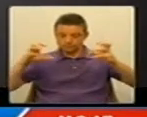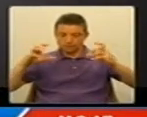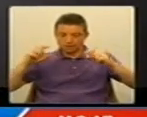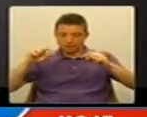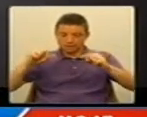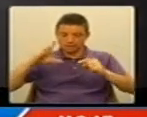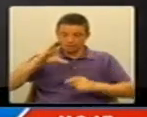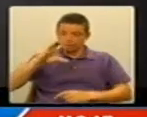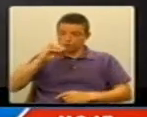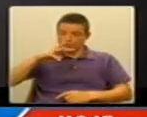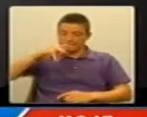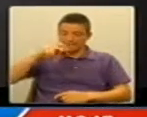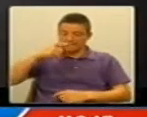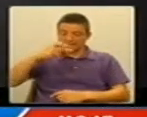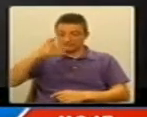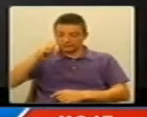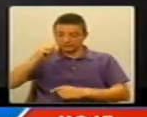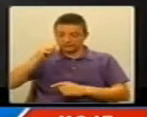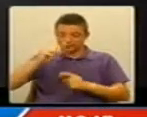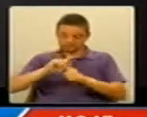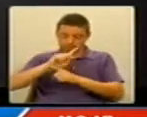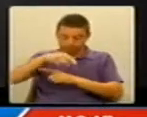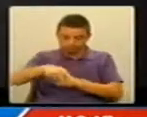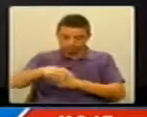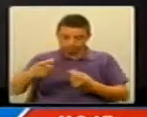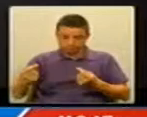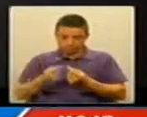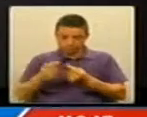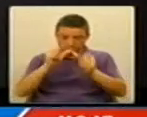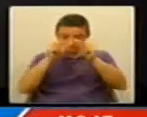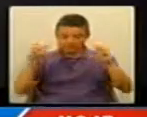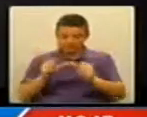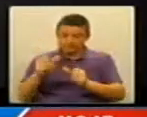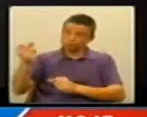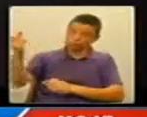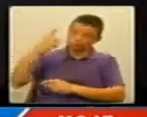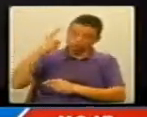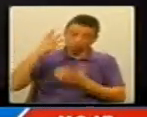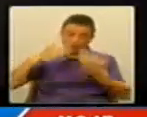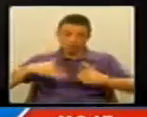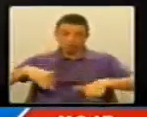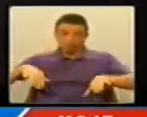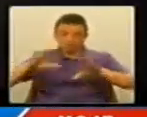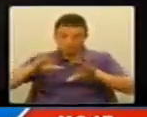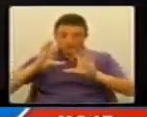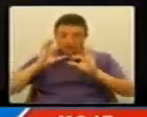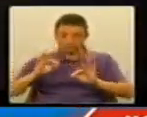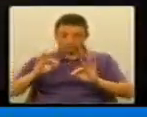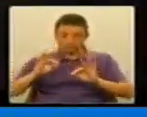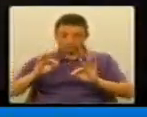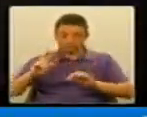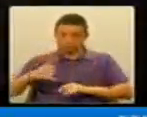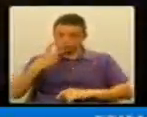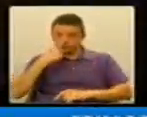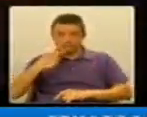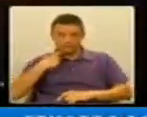cometas que estão na nuvem de Oort sejam atirados para zonas mais próximas do nosso sistema solar. E isso pode eventualmente explicar a periodicidade. Duas falhas nesta